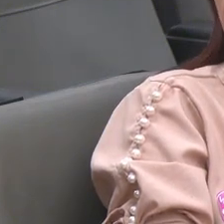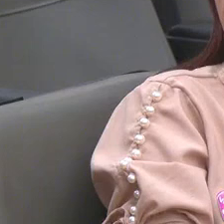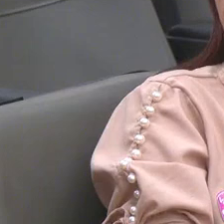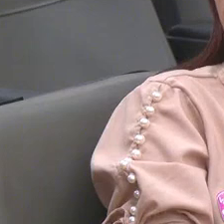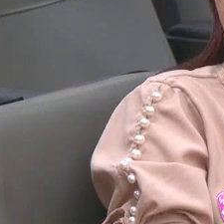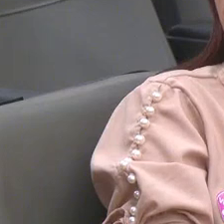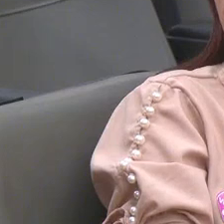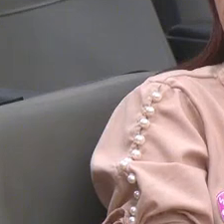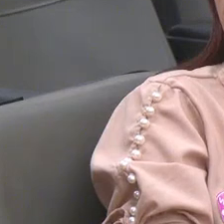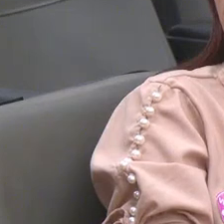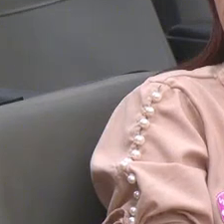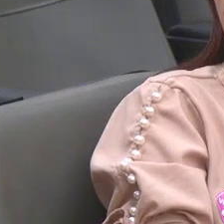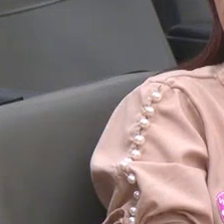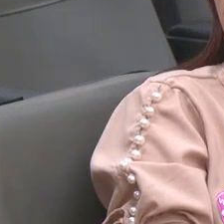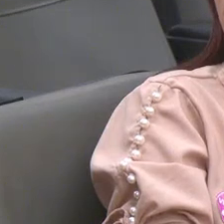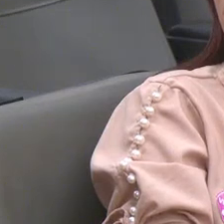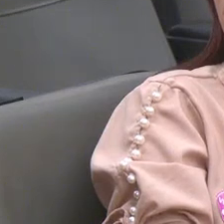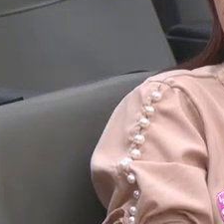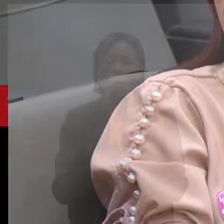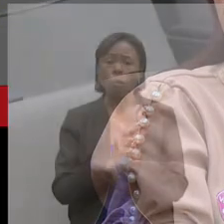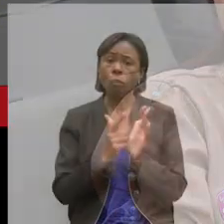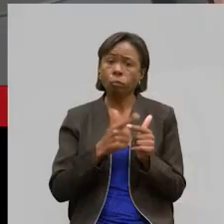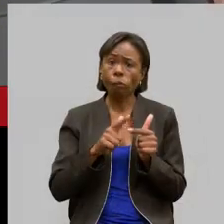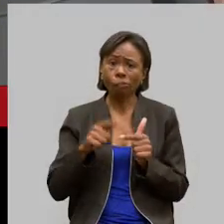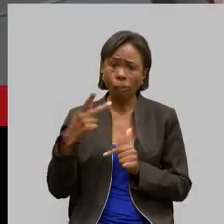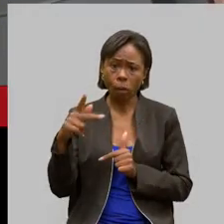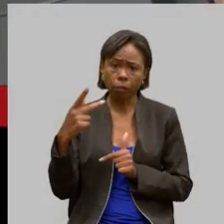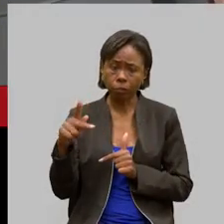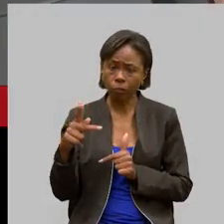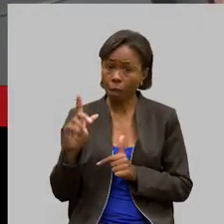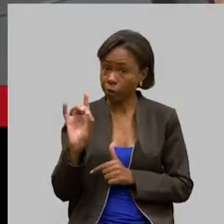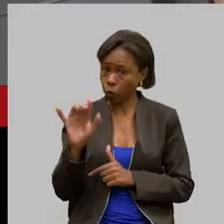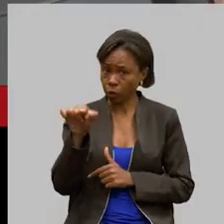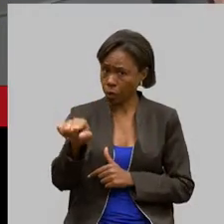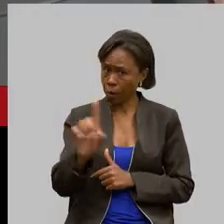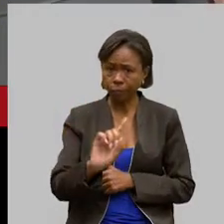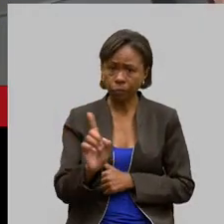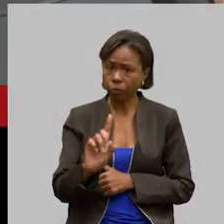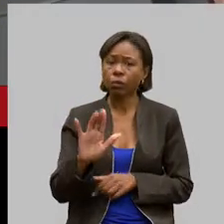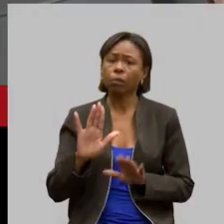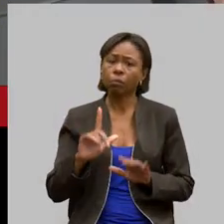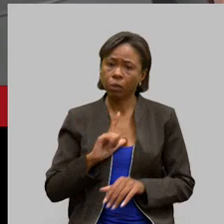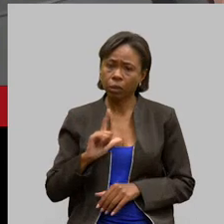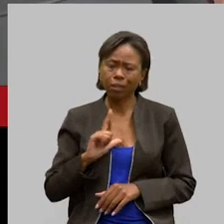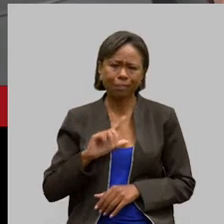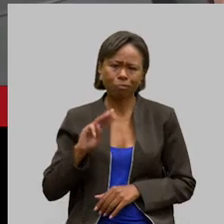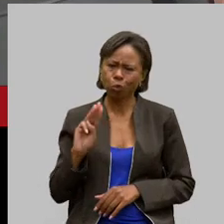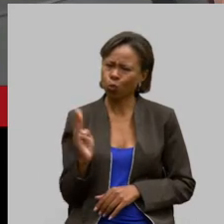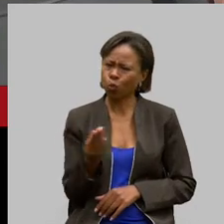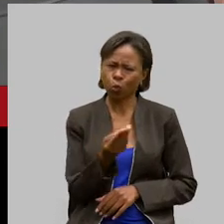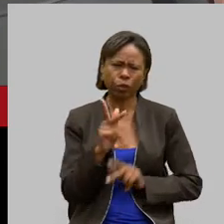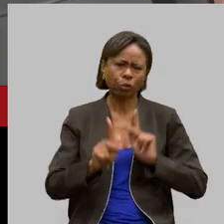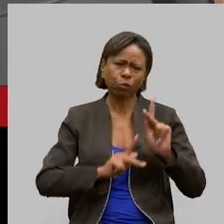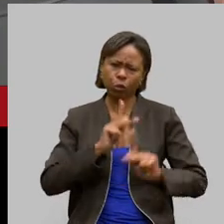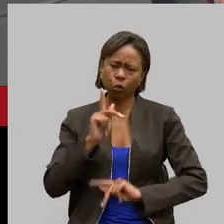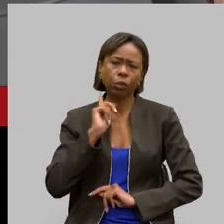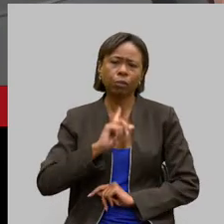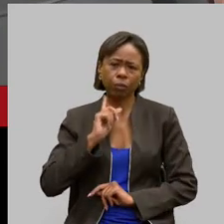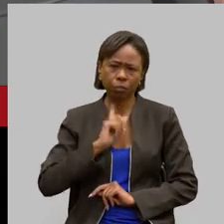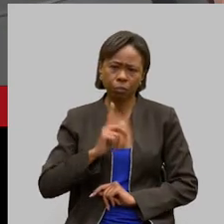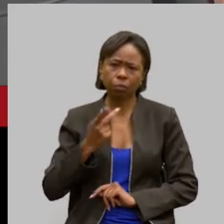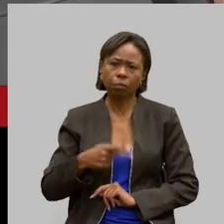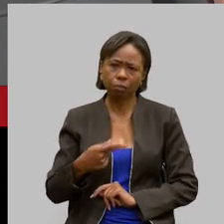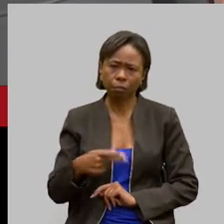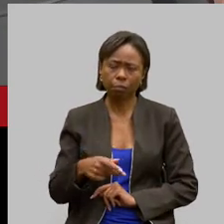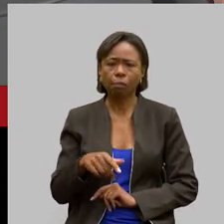esta situação dela porque não é só dela tem milhões de pessoas no estado de Minas Gerais né